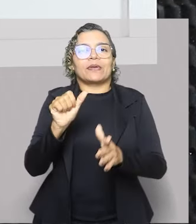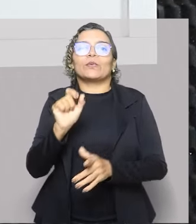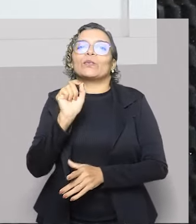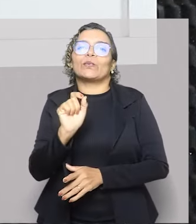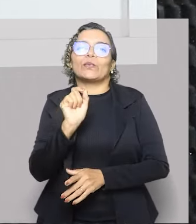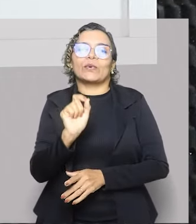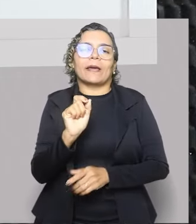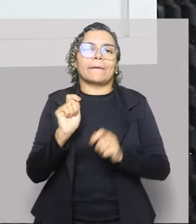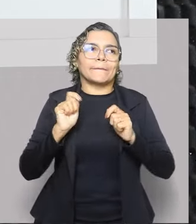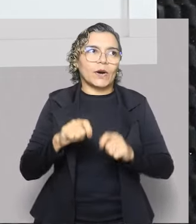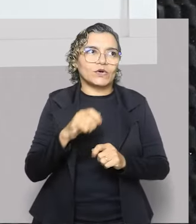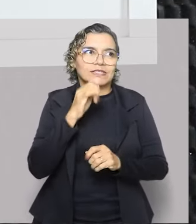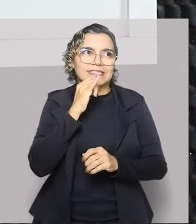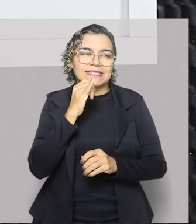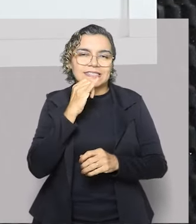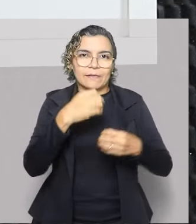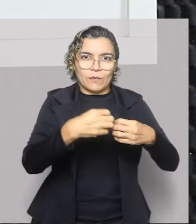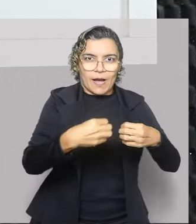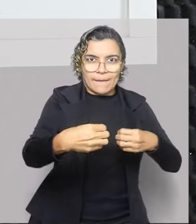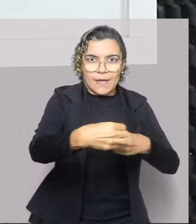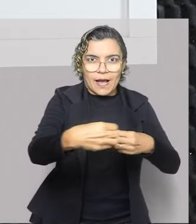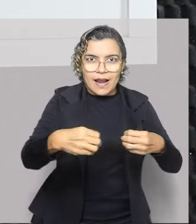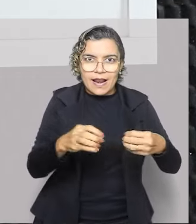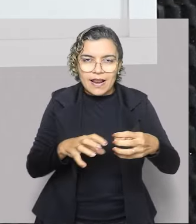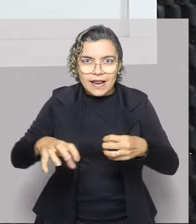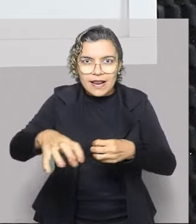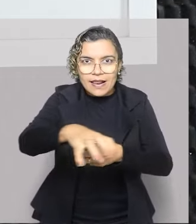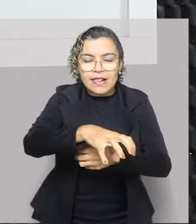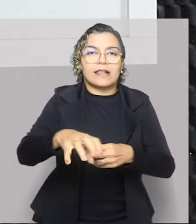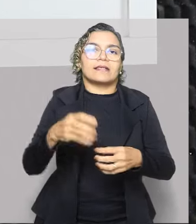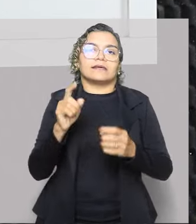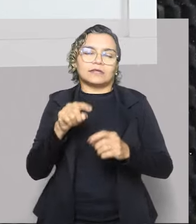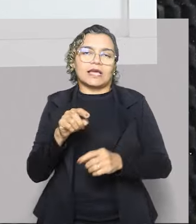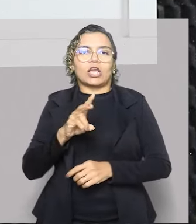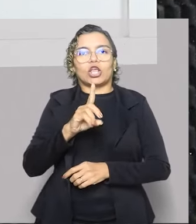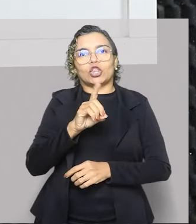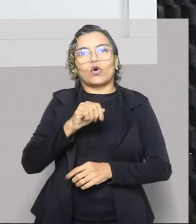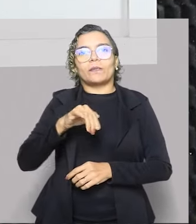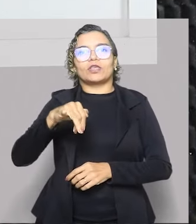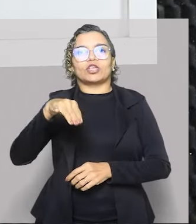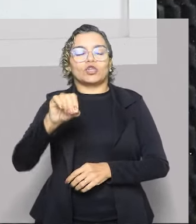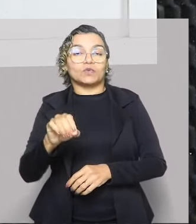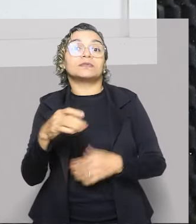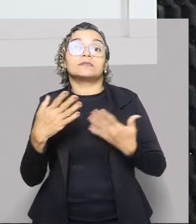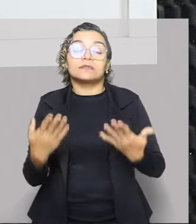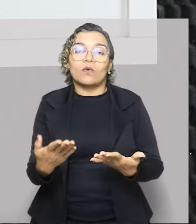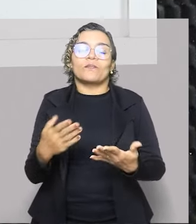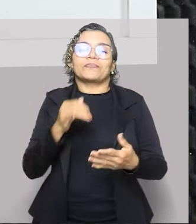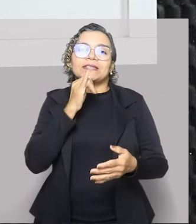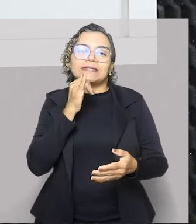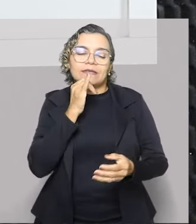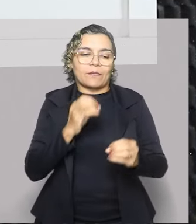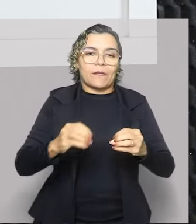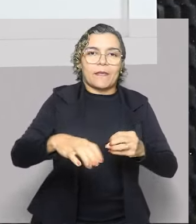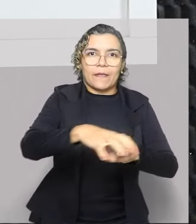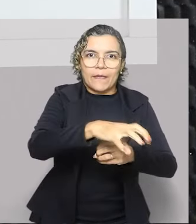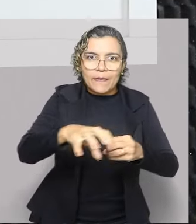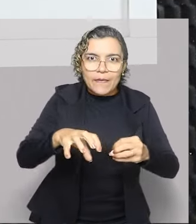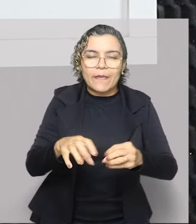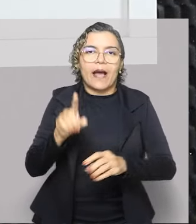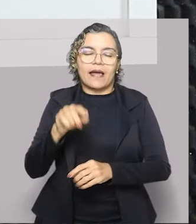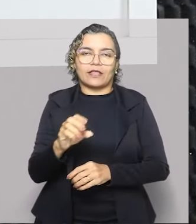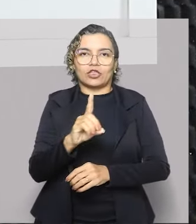fazer a divisão em domínios tá é válido da gente salientar que essa divisão de domínios ela é a mais